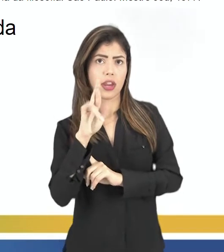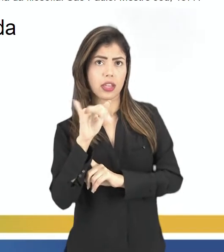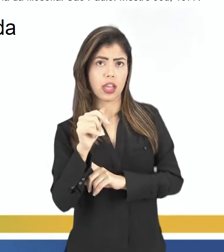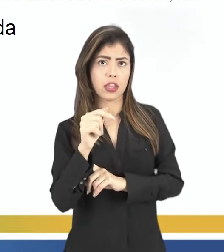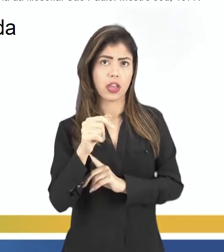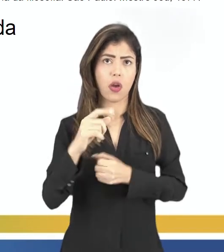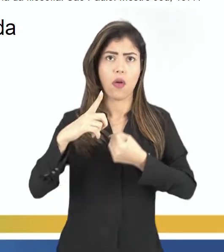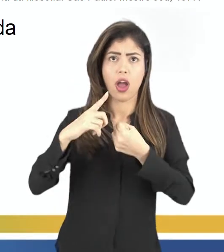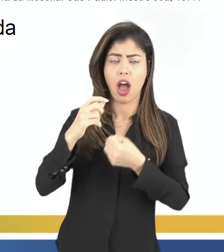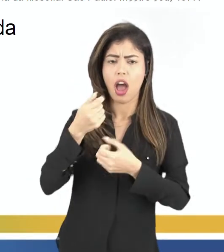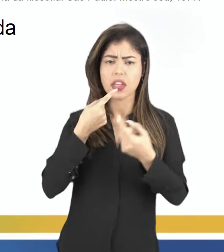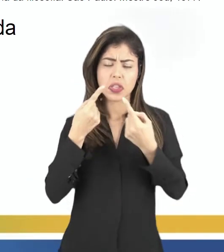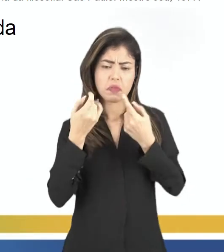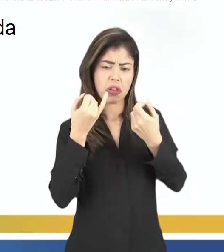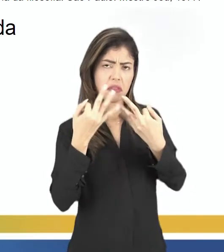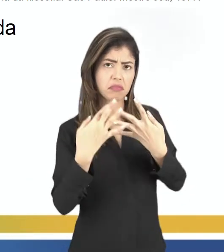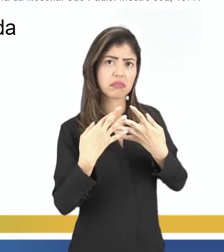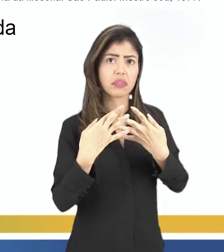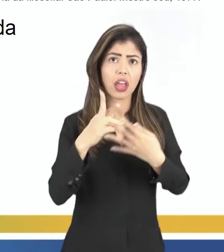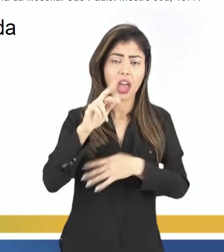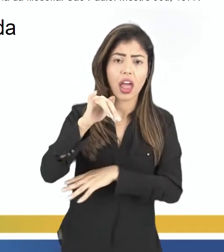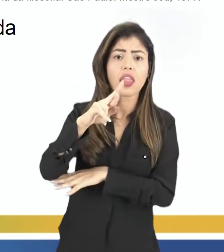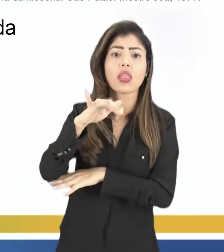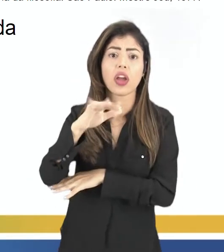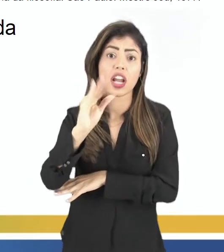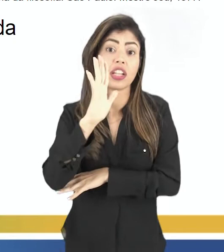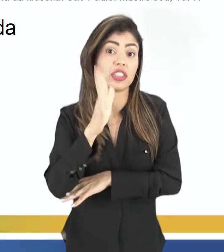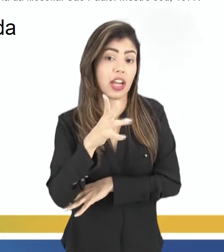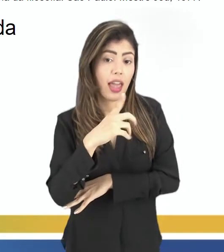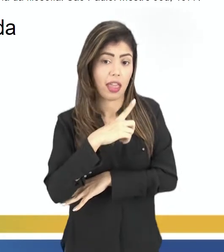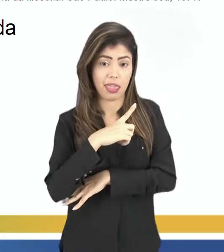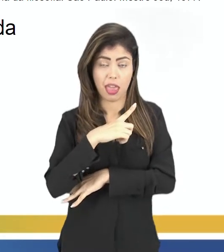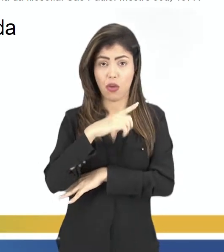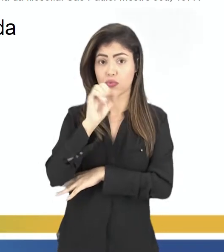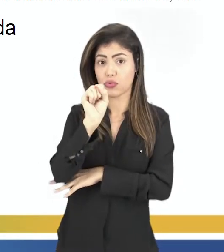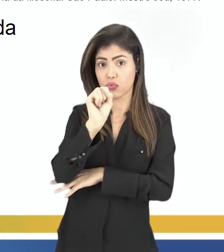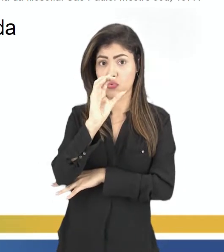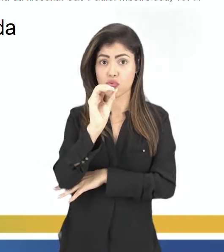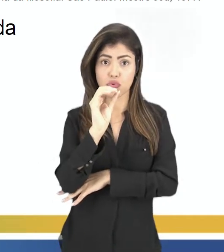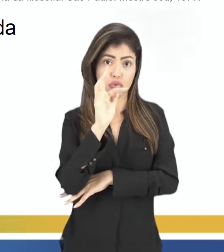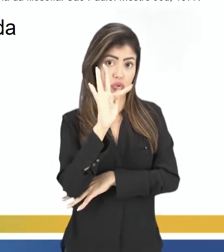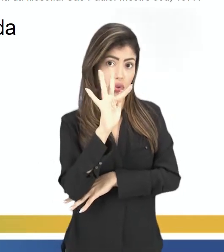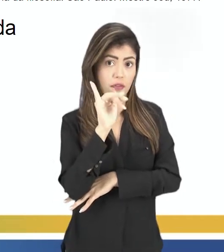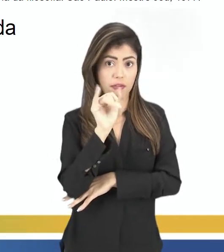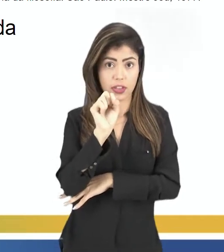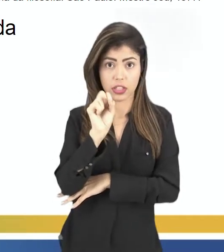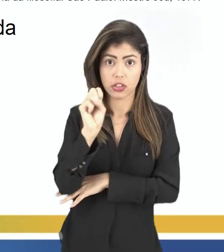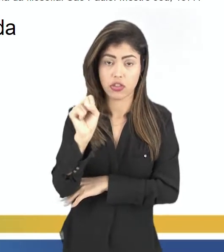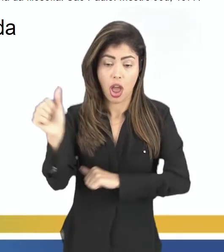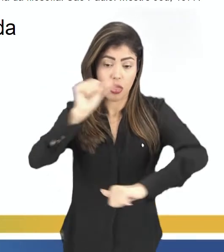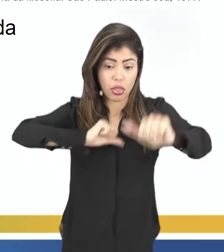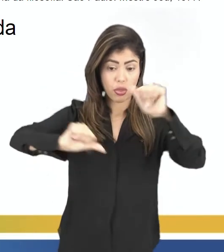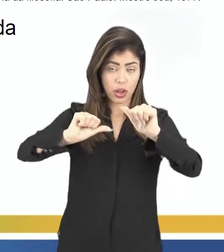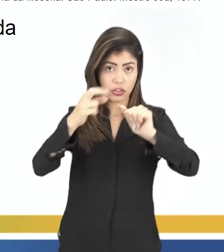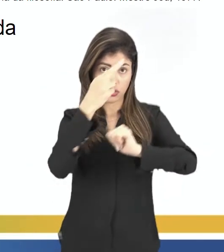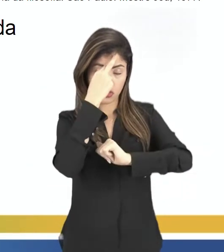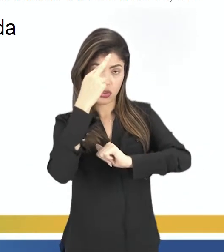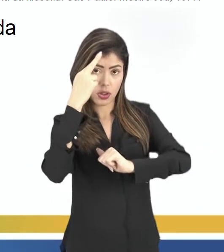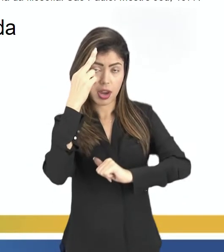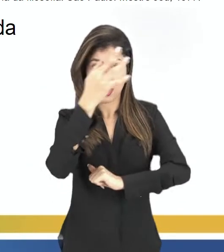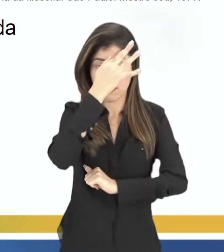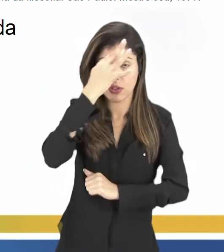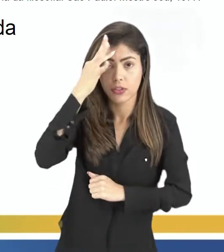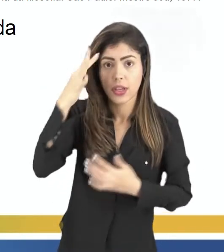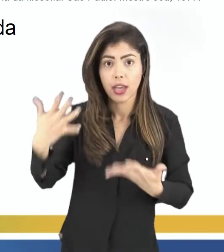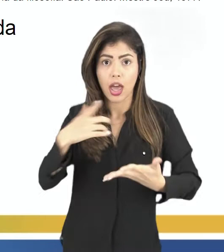argumentação retórica. Retórica já eram sofistas. Os sofistas eram exatamente os adversários de Sócrates. Eu que conheço a história da